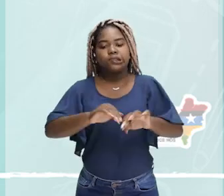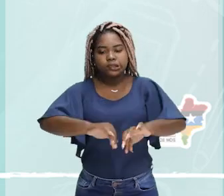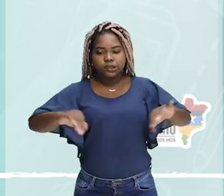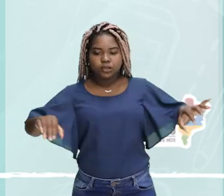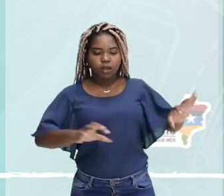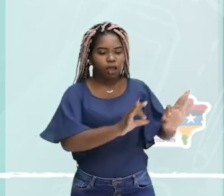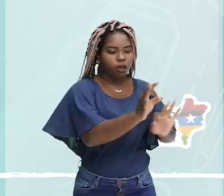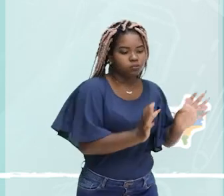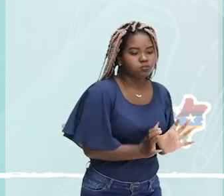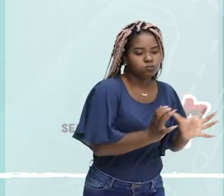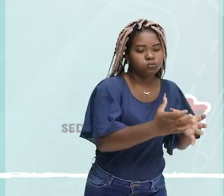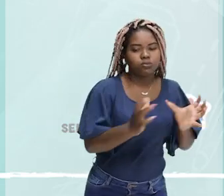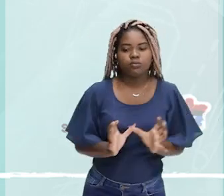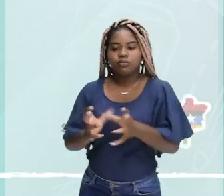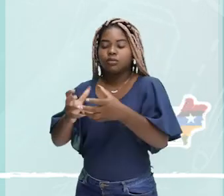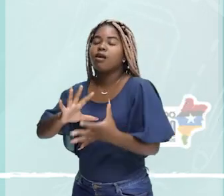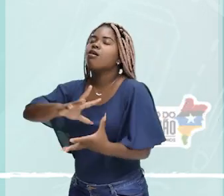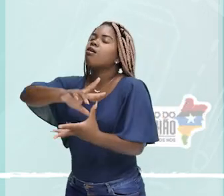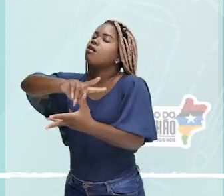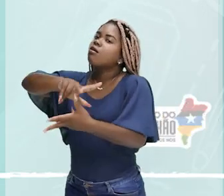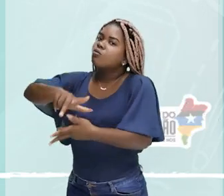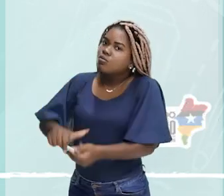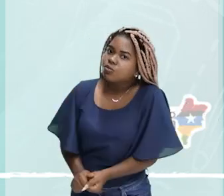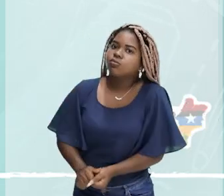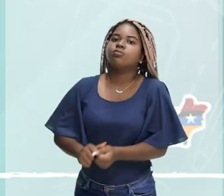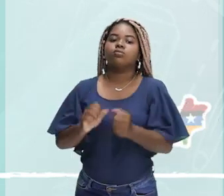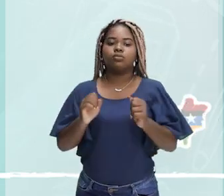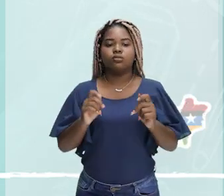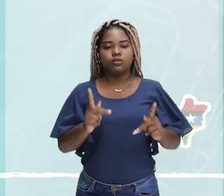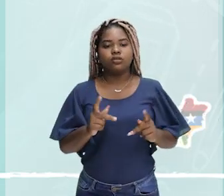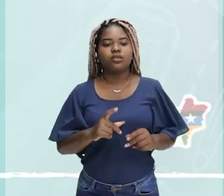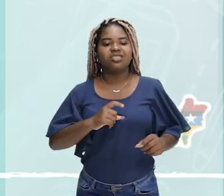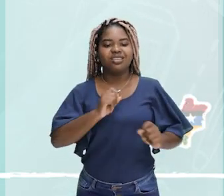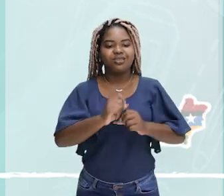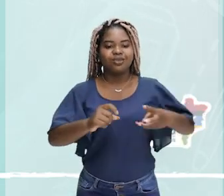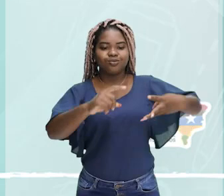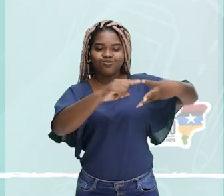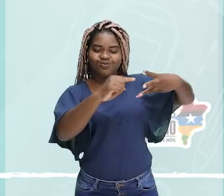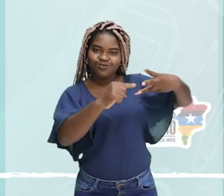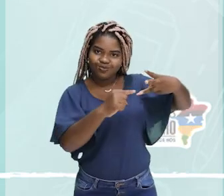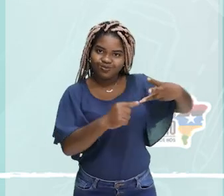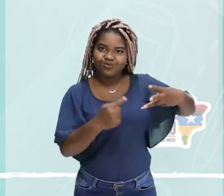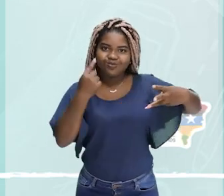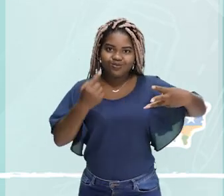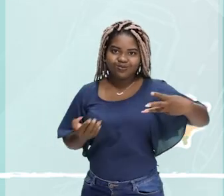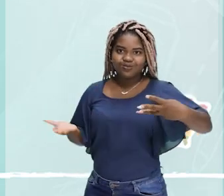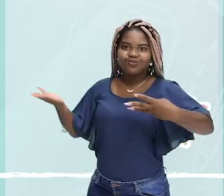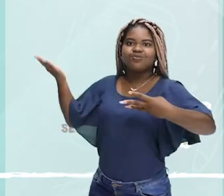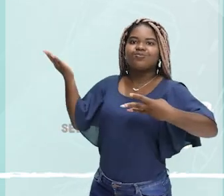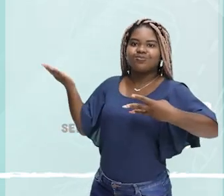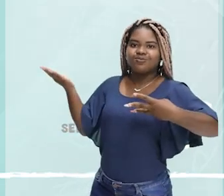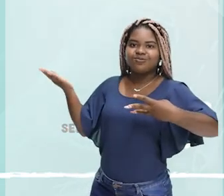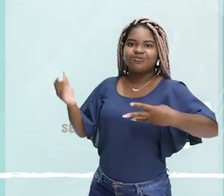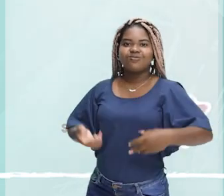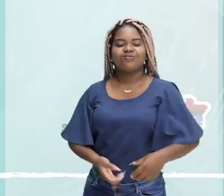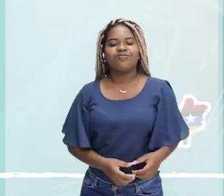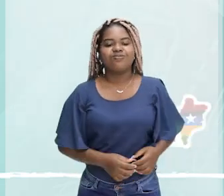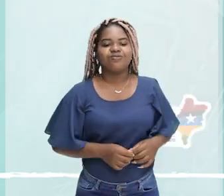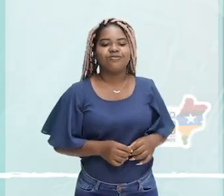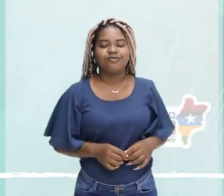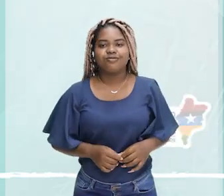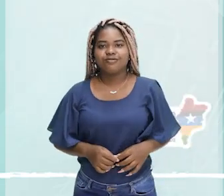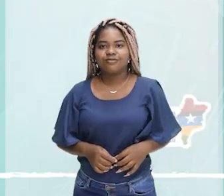todo o mundo, que são elas: escudos cristalinos ou maciços antigos, bacias sedimentares e dobramentos